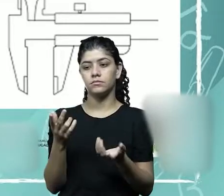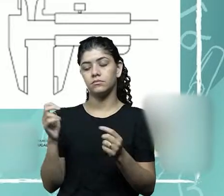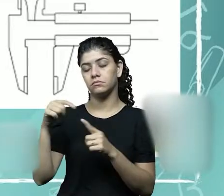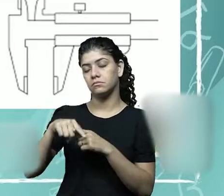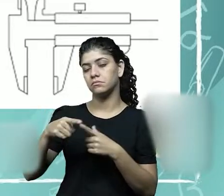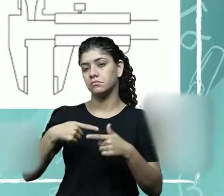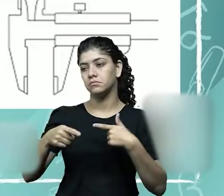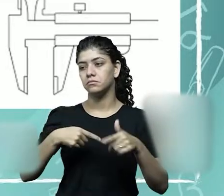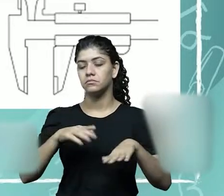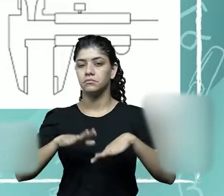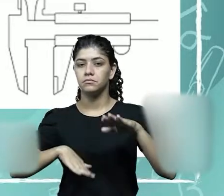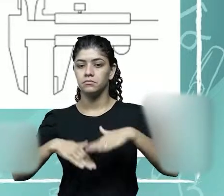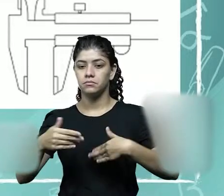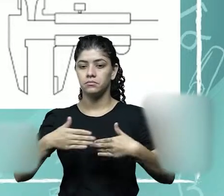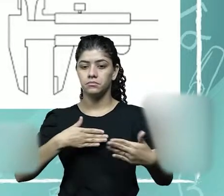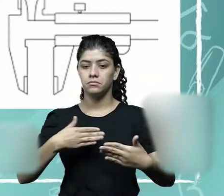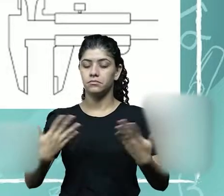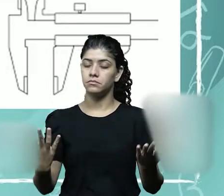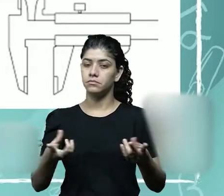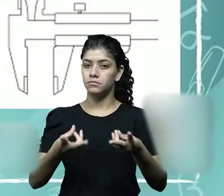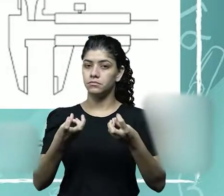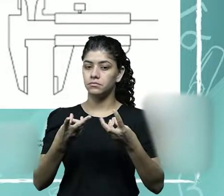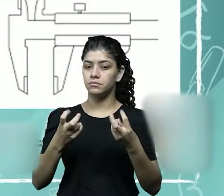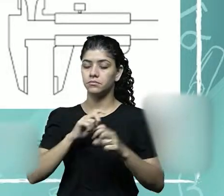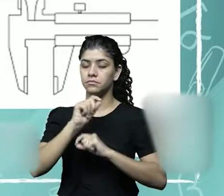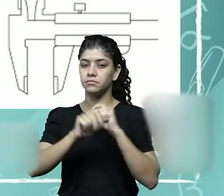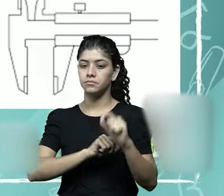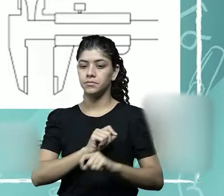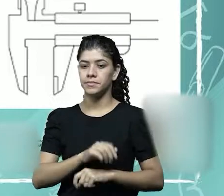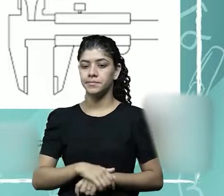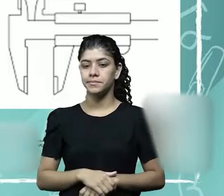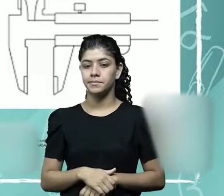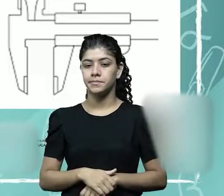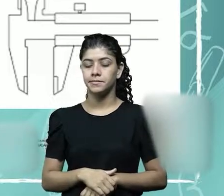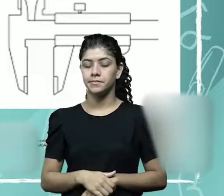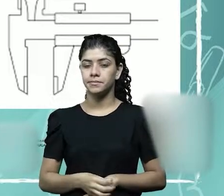qualquer. E aí o valor observado, tá, de